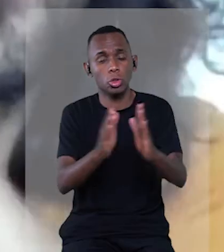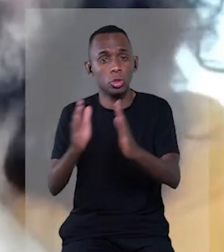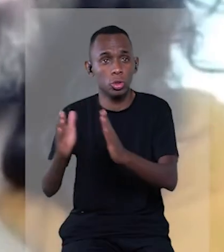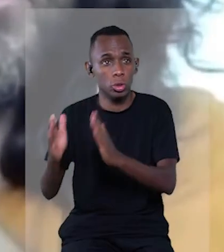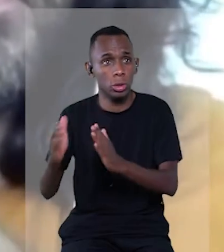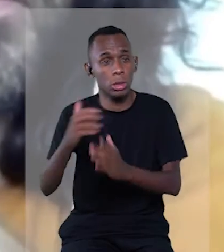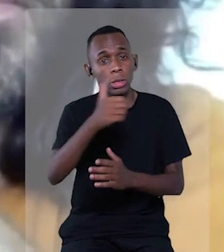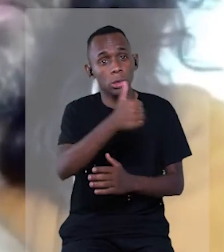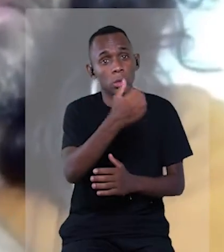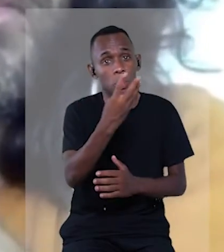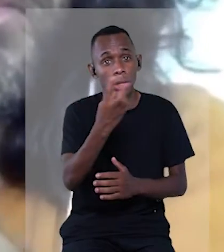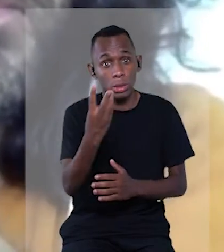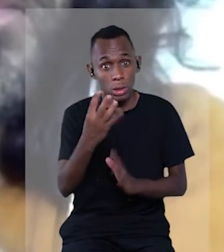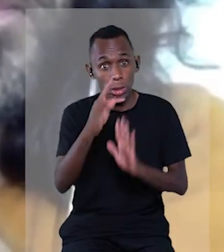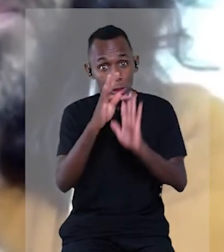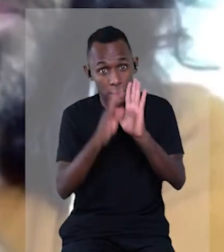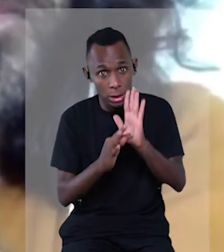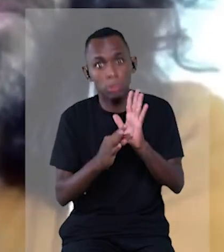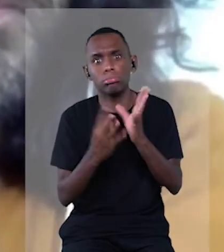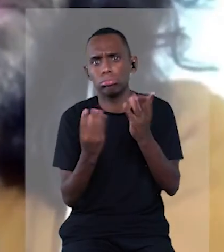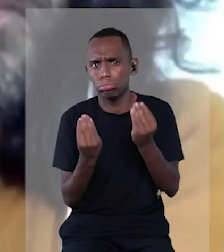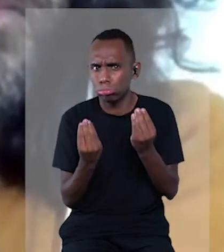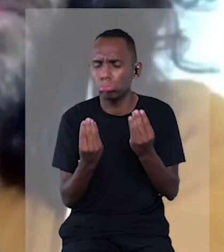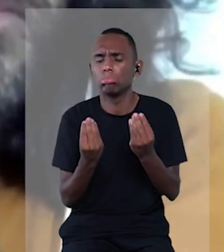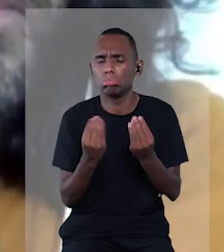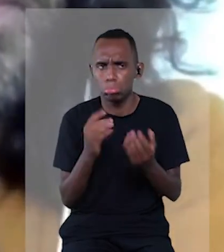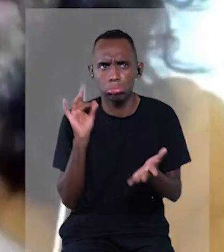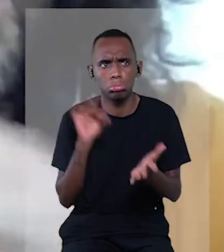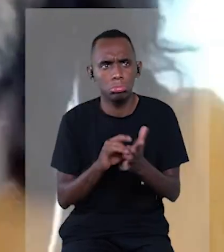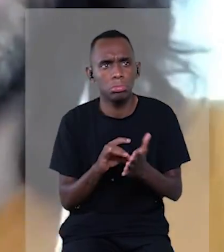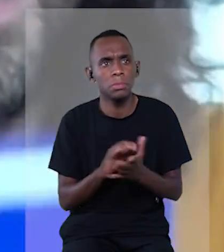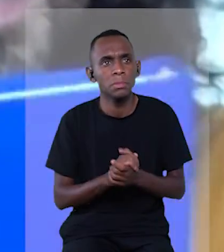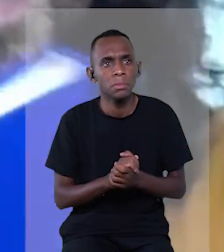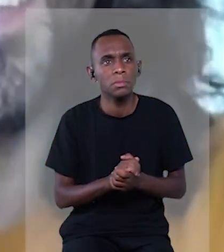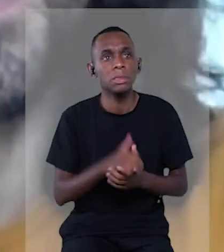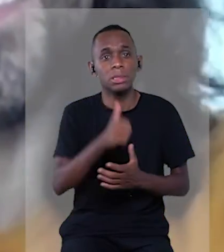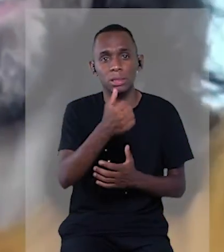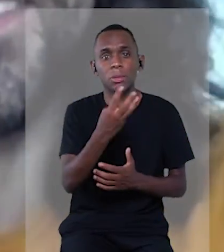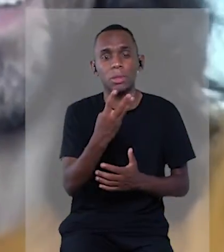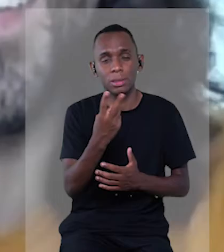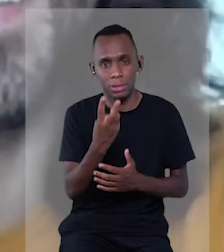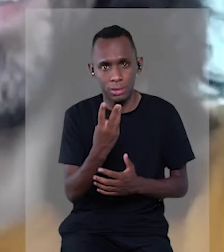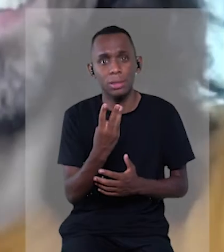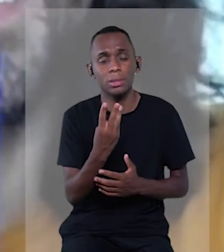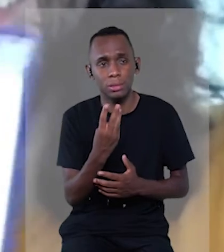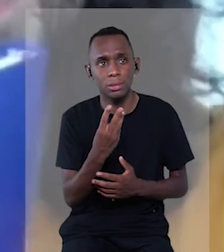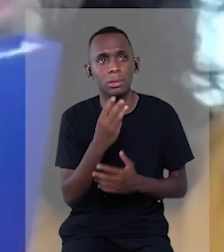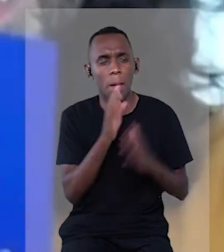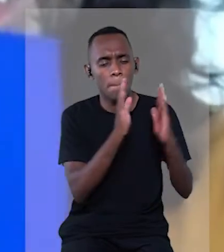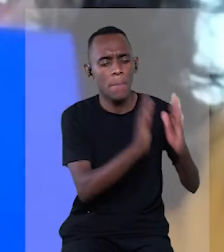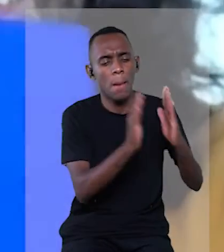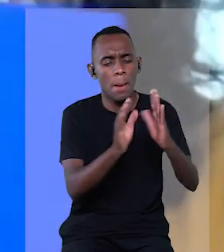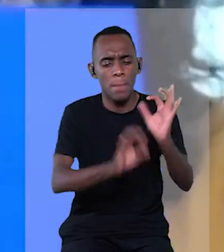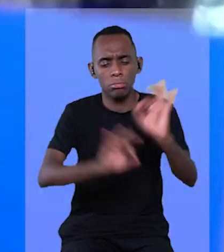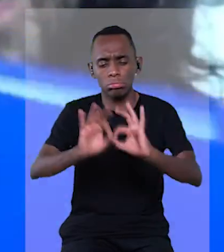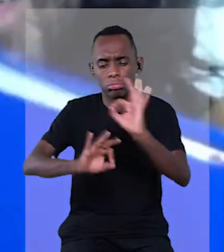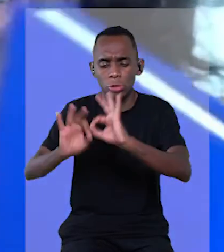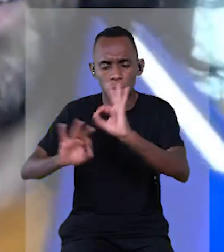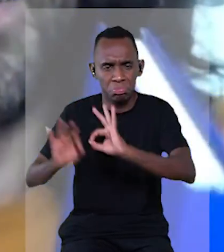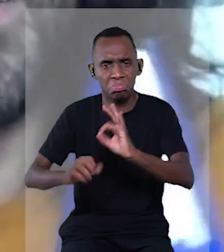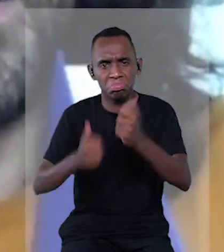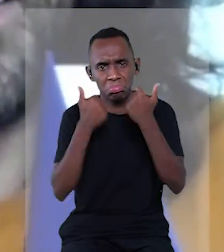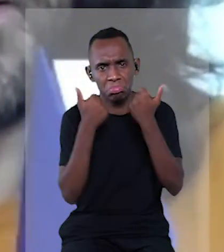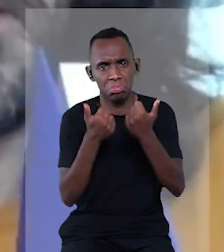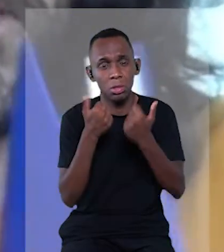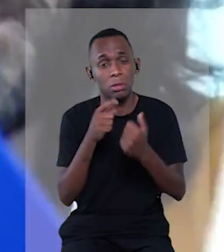Assim, são 143 textos, muito texto, né, Louraidan? Sim, é Assim, 143. muito bem distribuído,